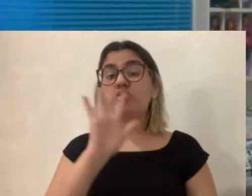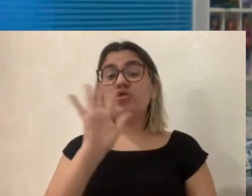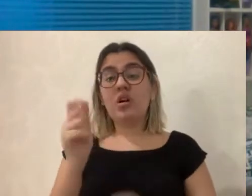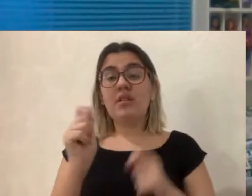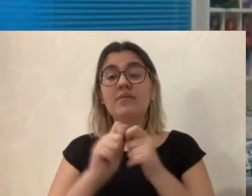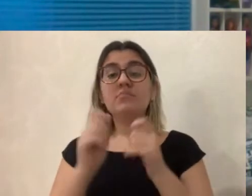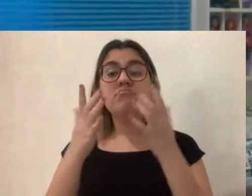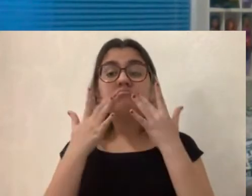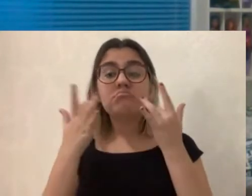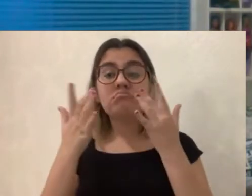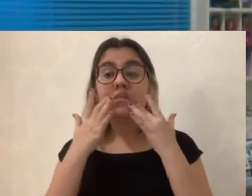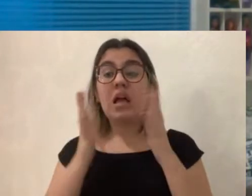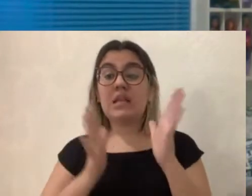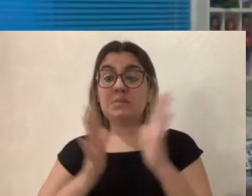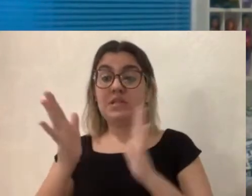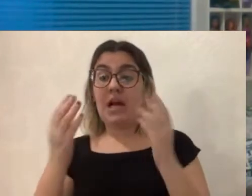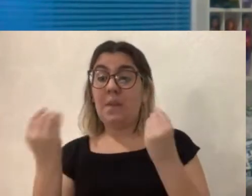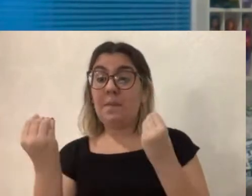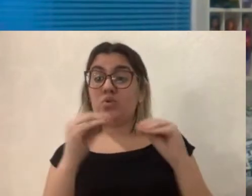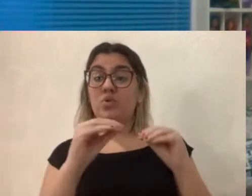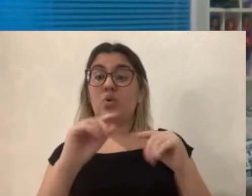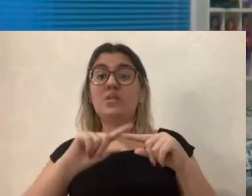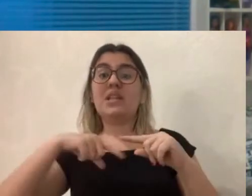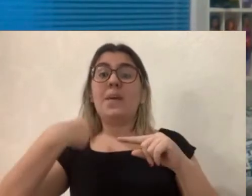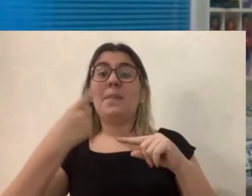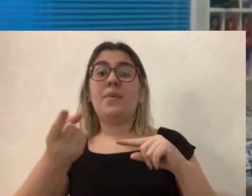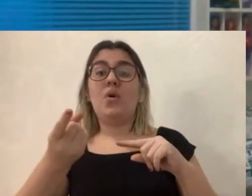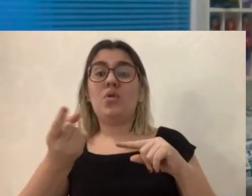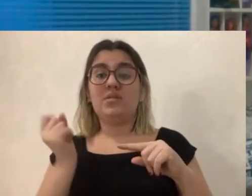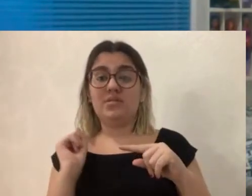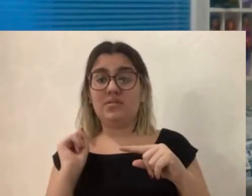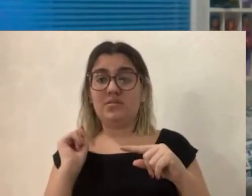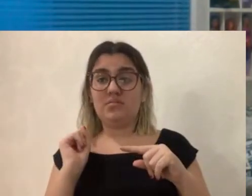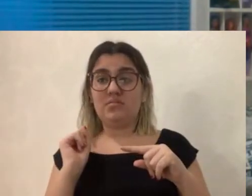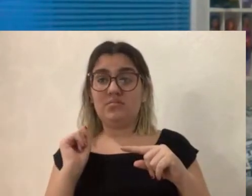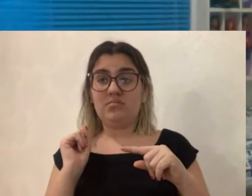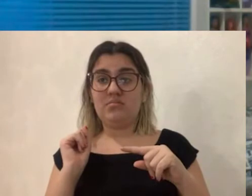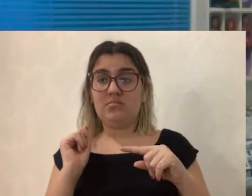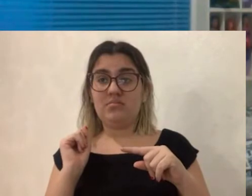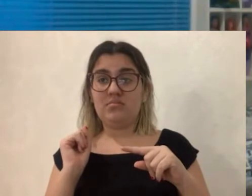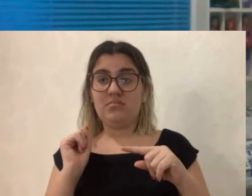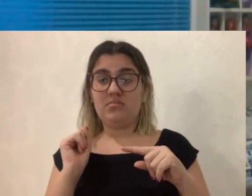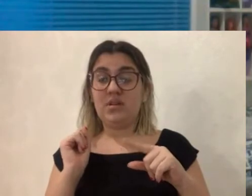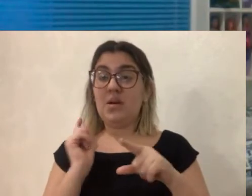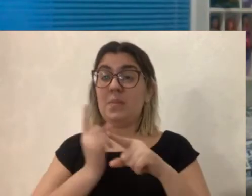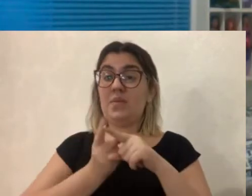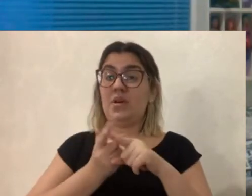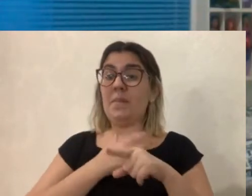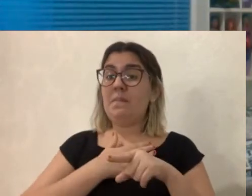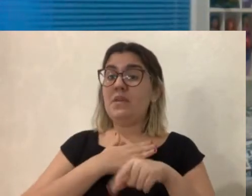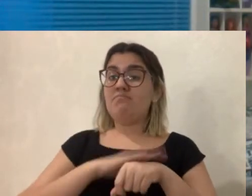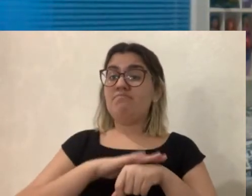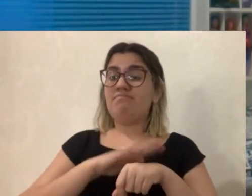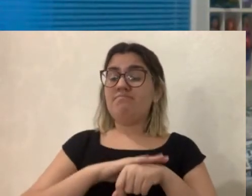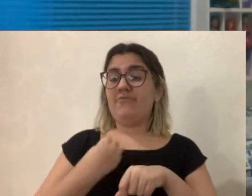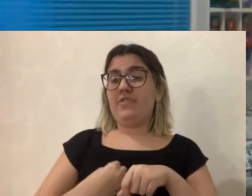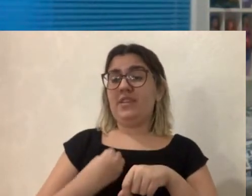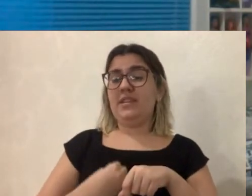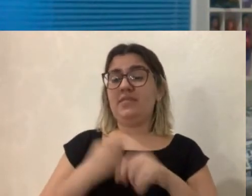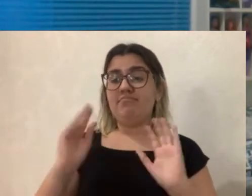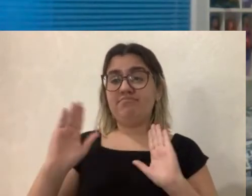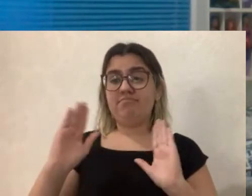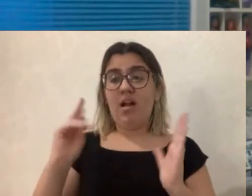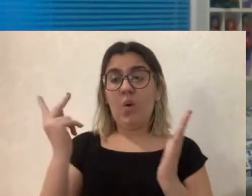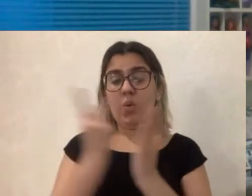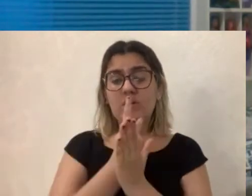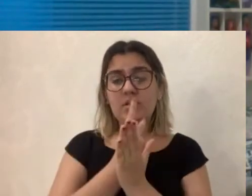depois, porque estava num momento da minha vida, e comecei a imaginar como seria